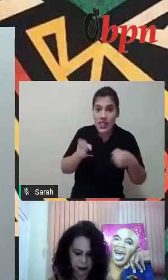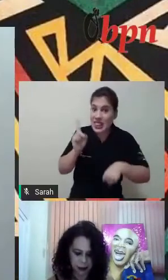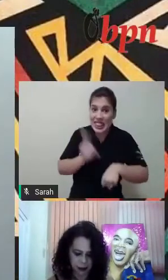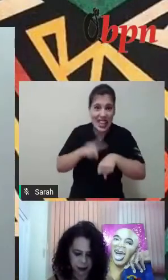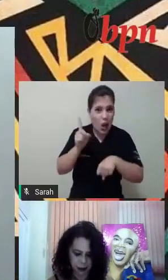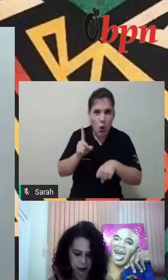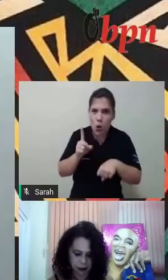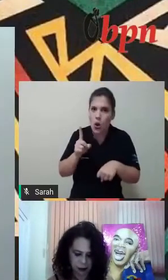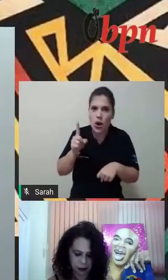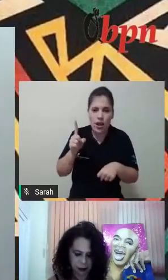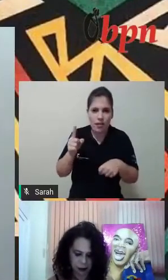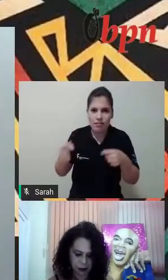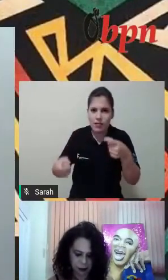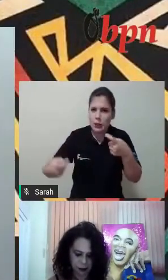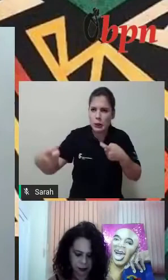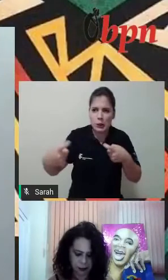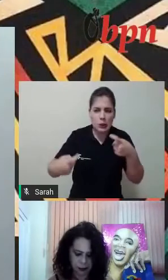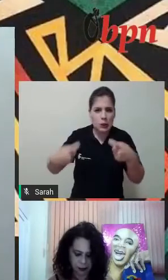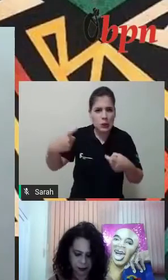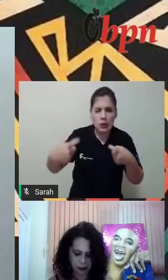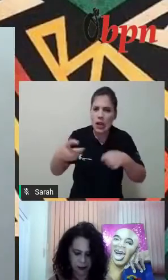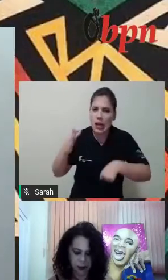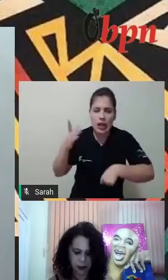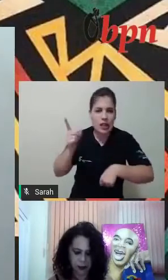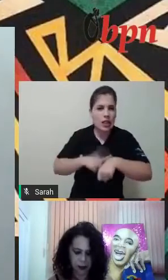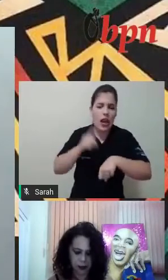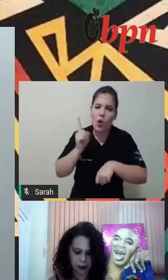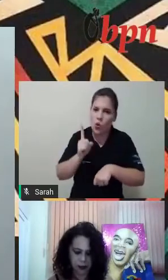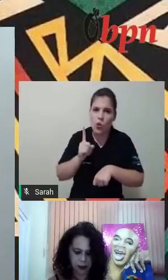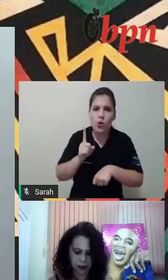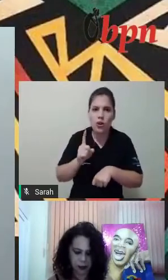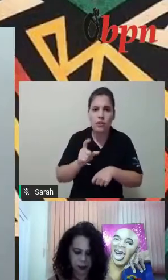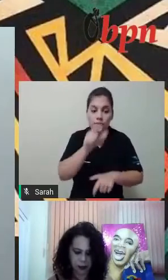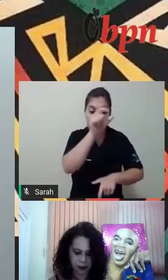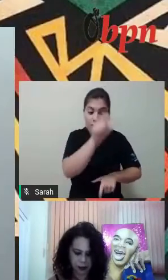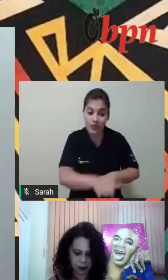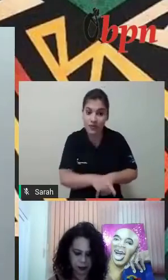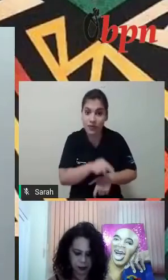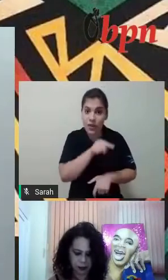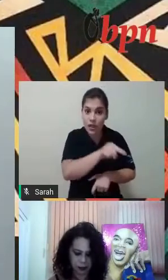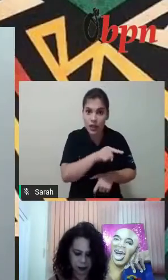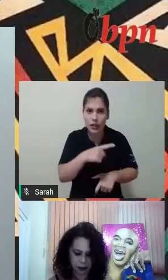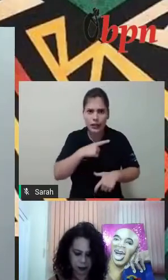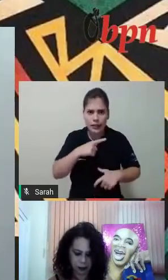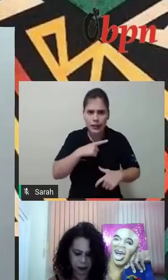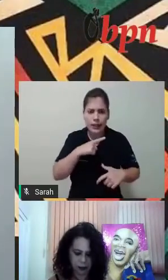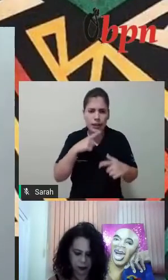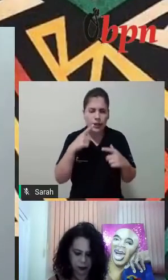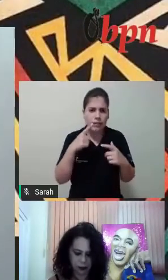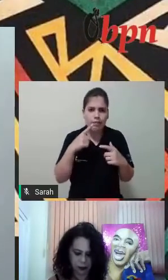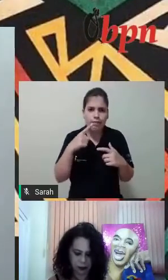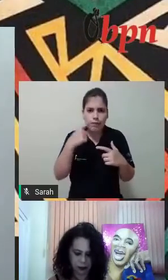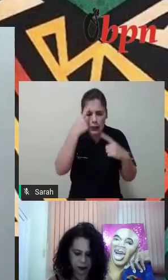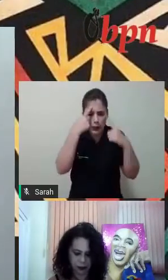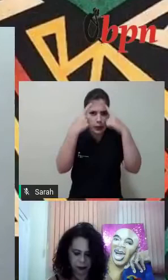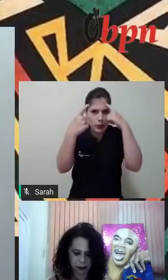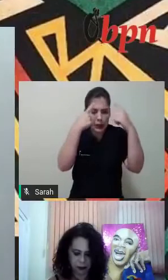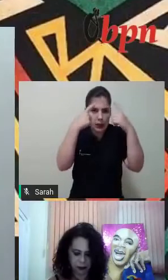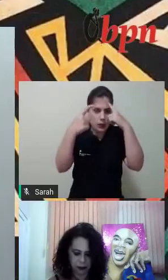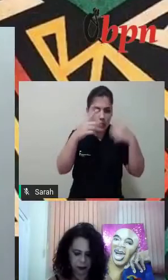dá, o sujeito que tem a tática, é na hora do jogo que ele se resolve.